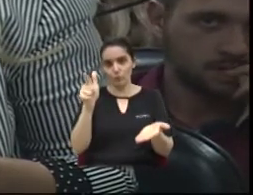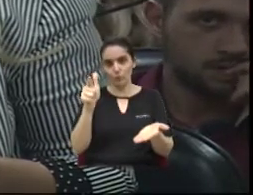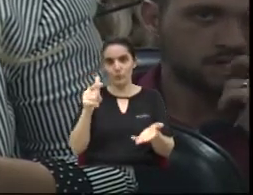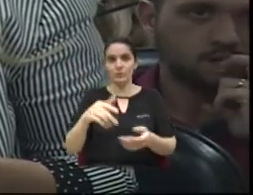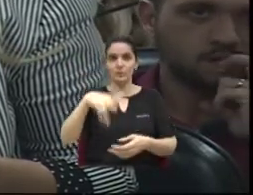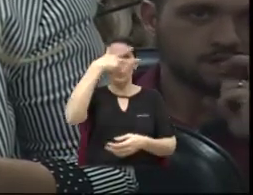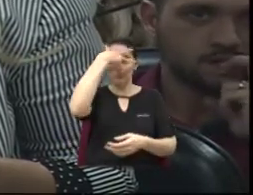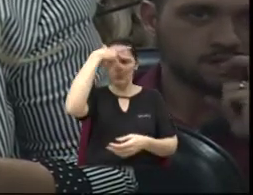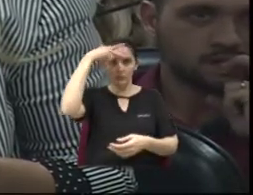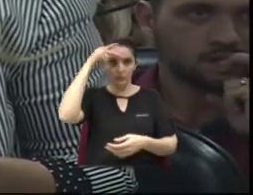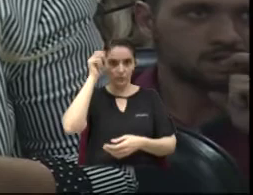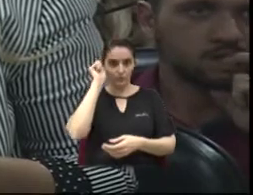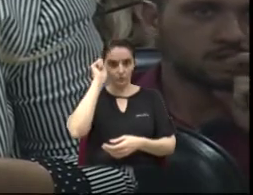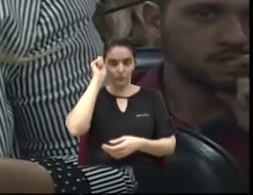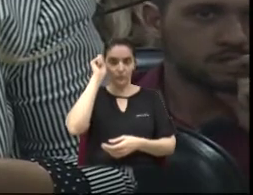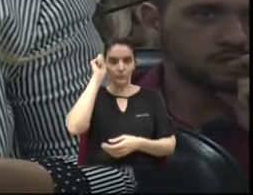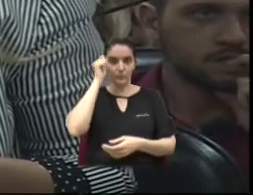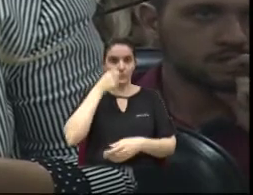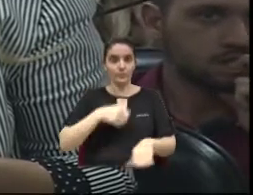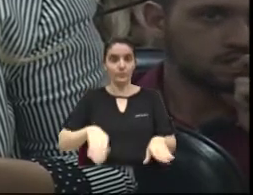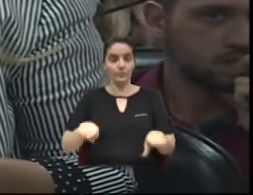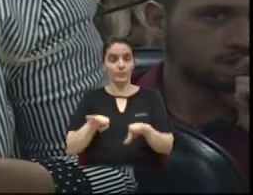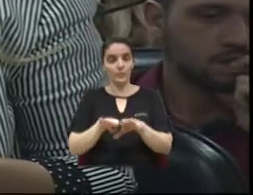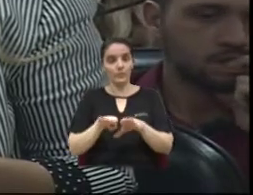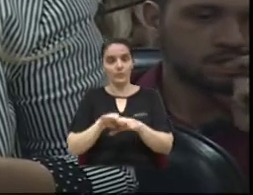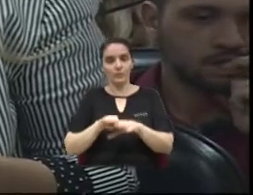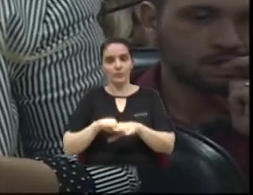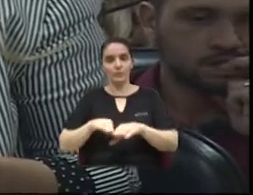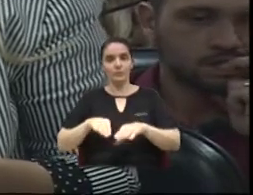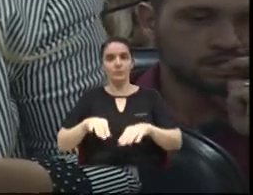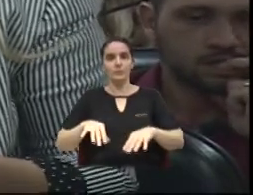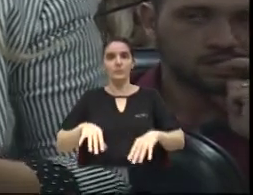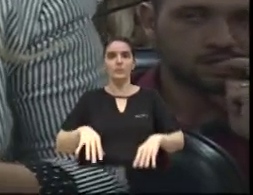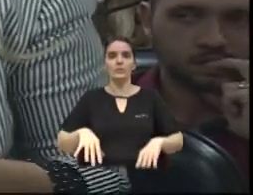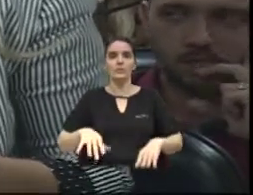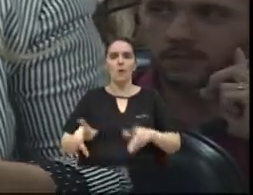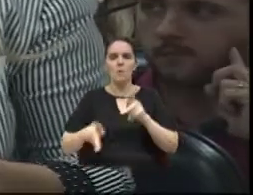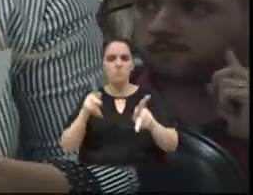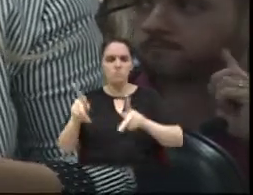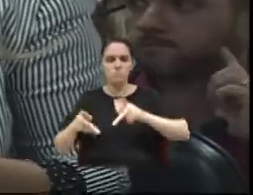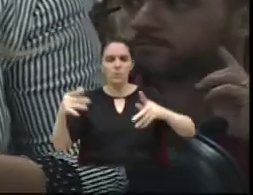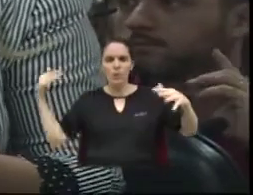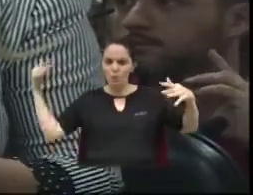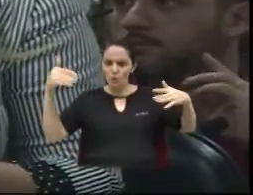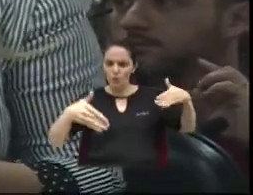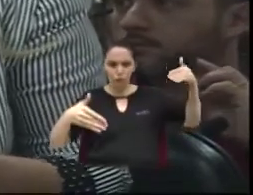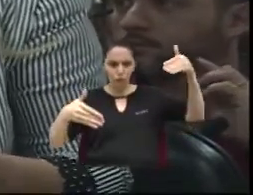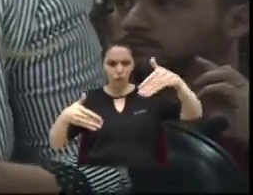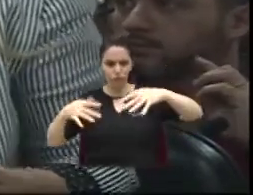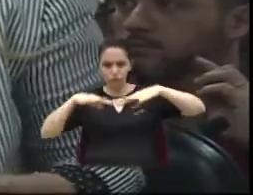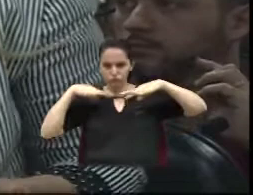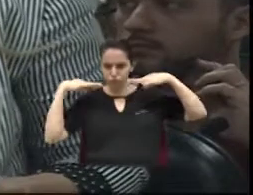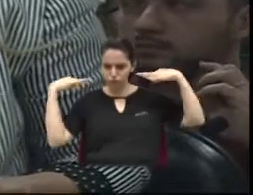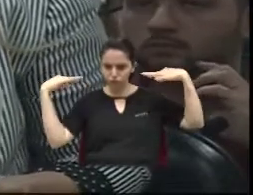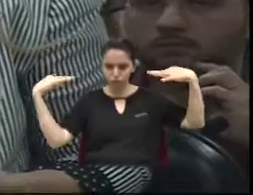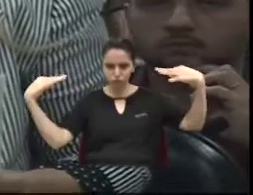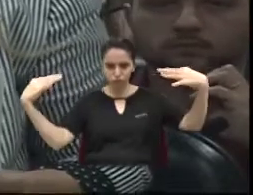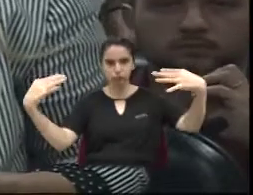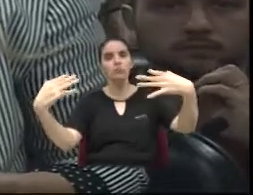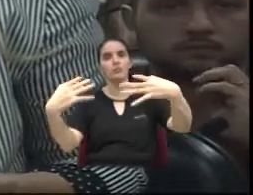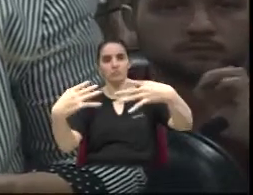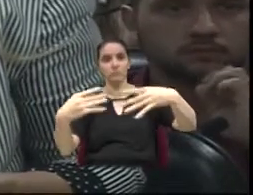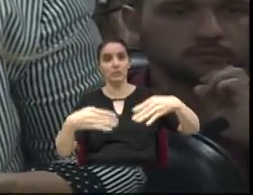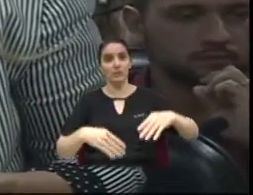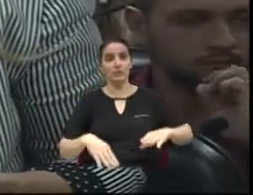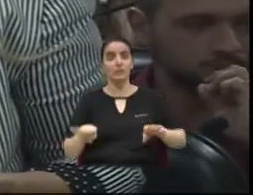Prefeitura Municipal, e que reúne um grande público de Limeira e cidades vizinhas.